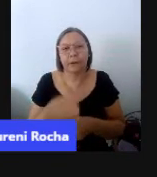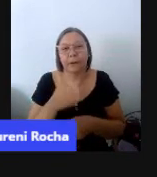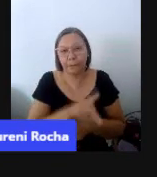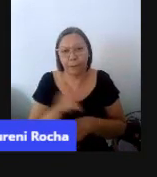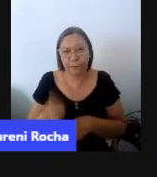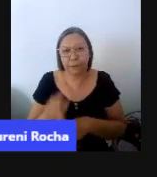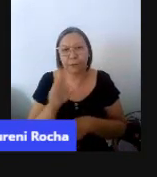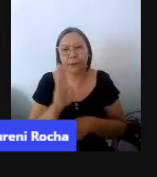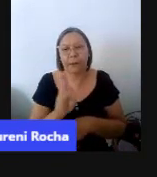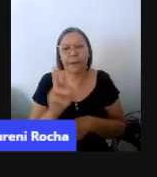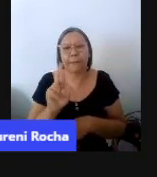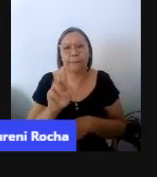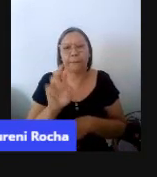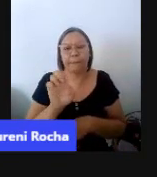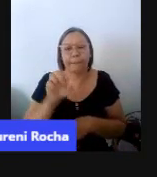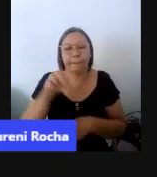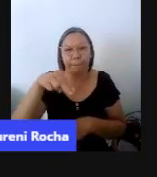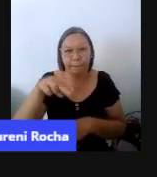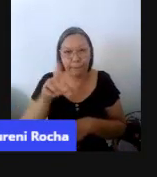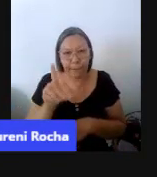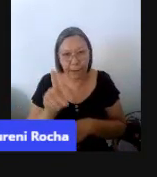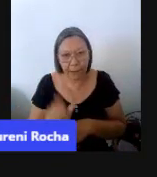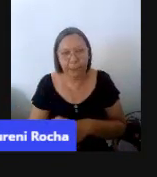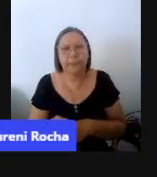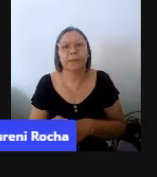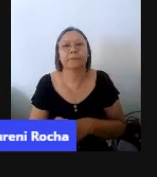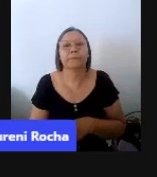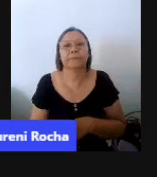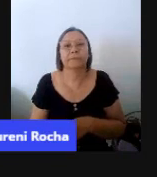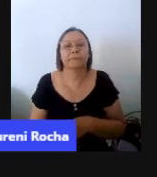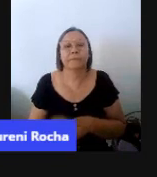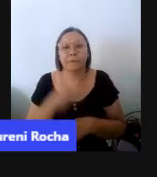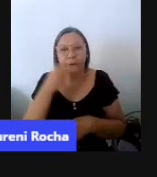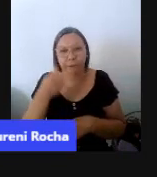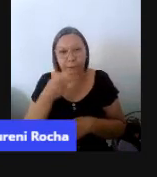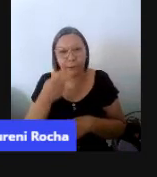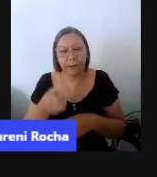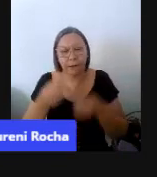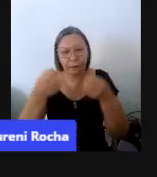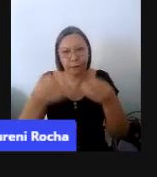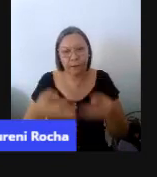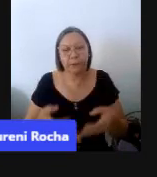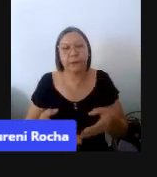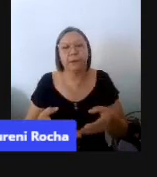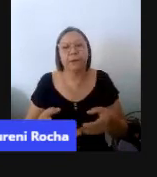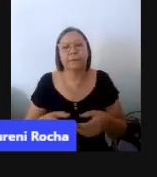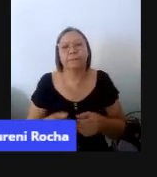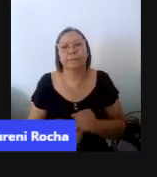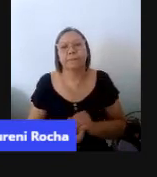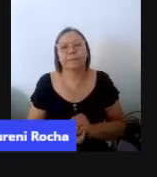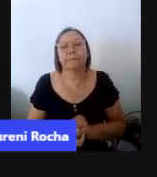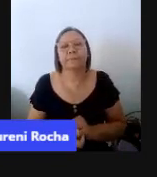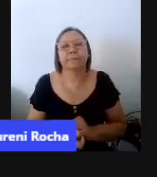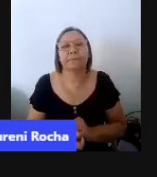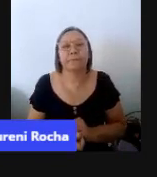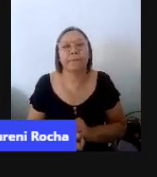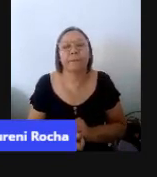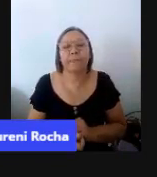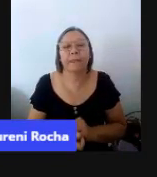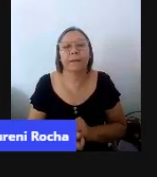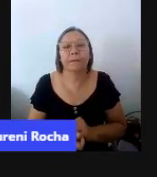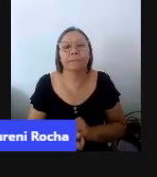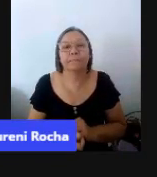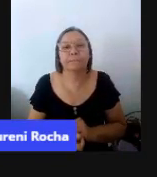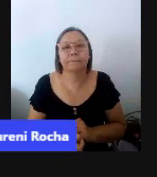estiver online, eu conto um pouquinho para vocês sobre as ações de educação ambiental que outra agência do